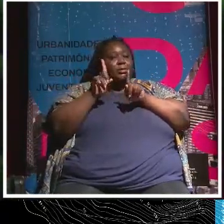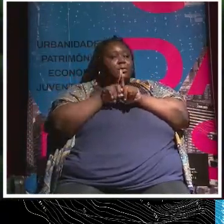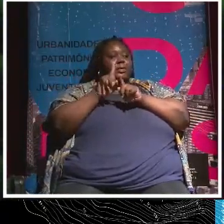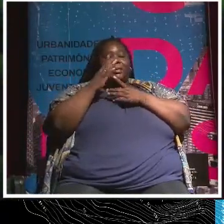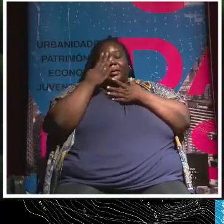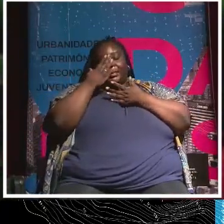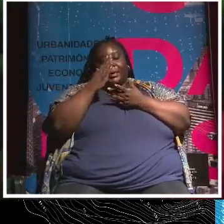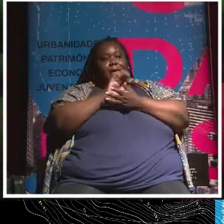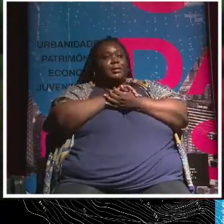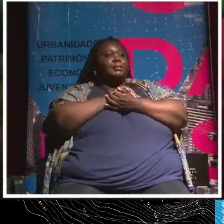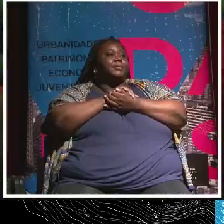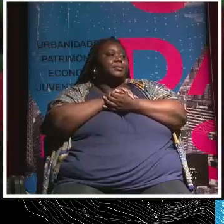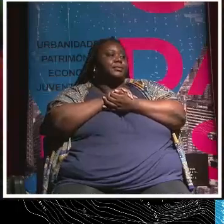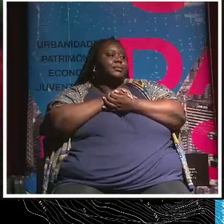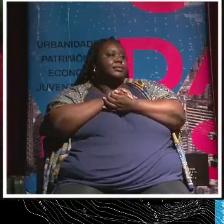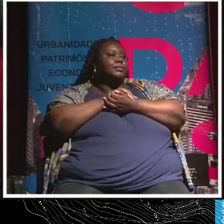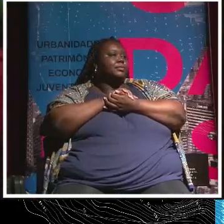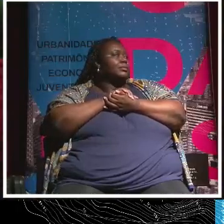obrigado.